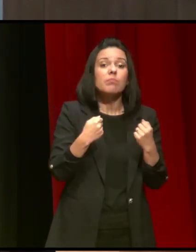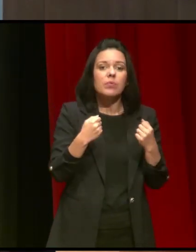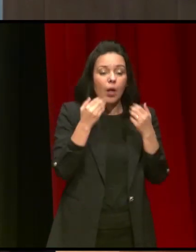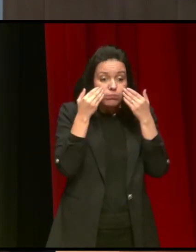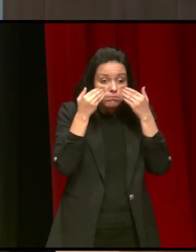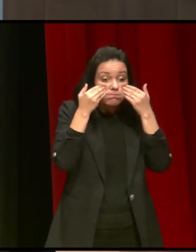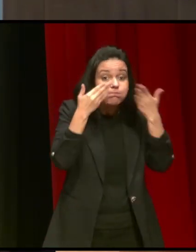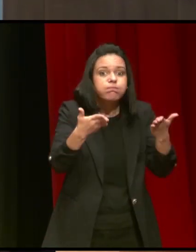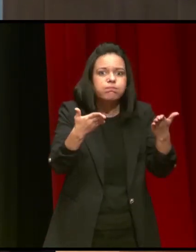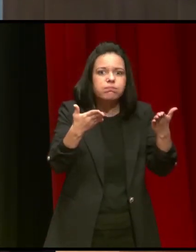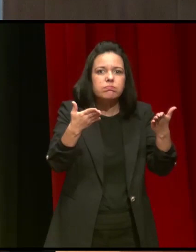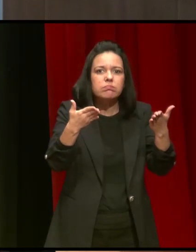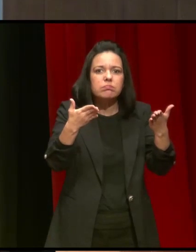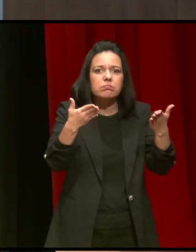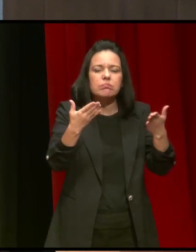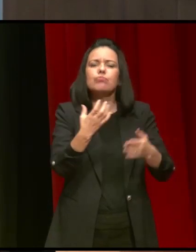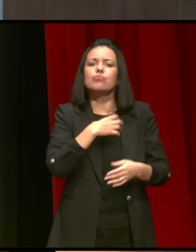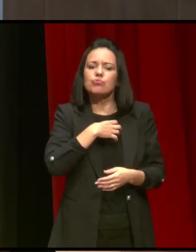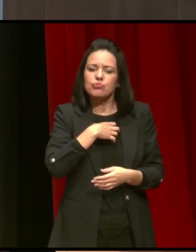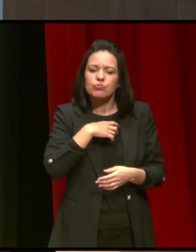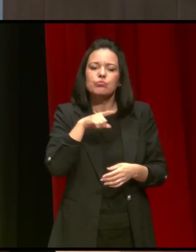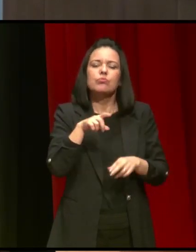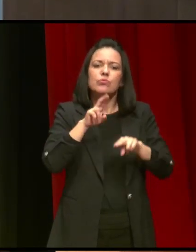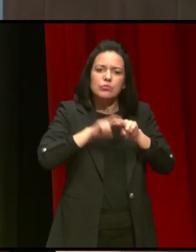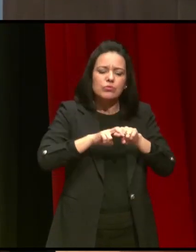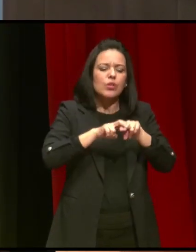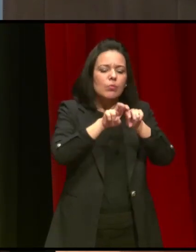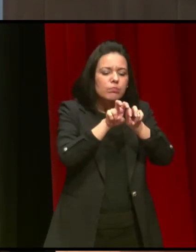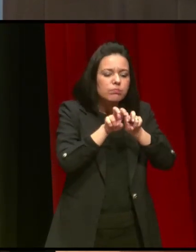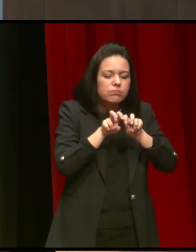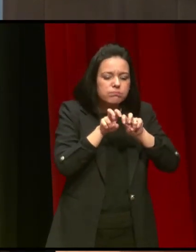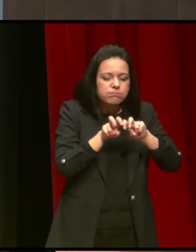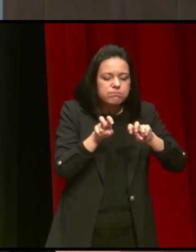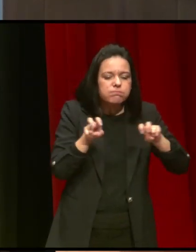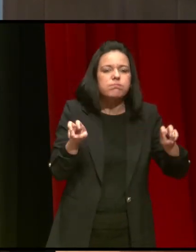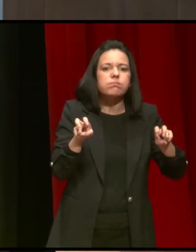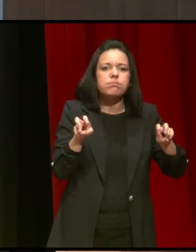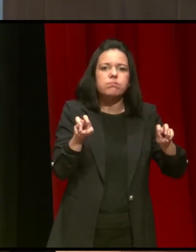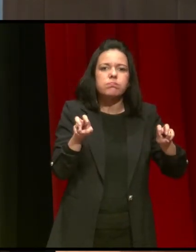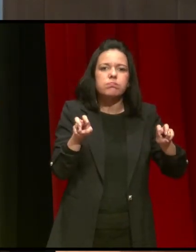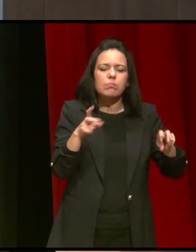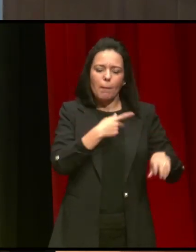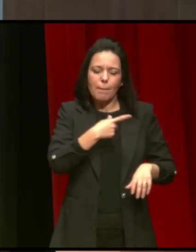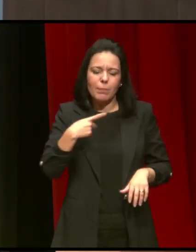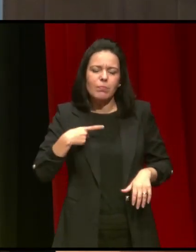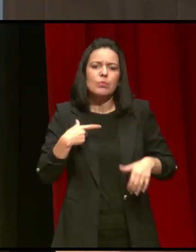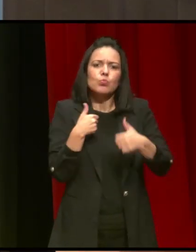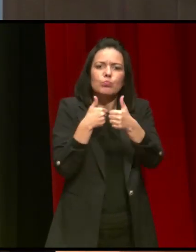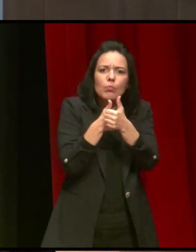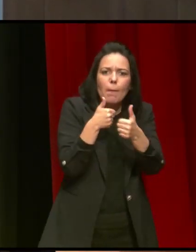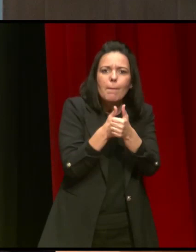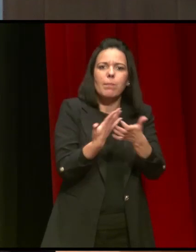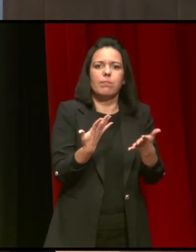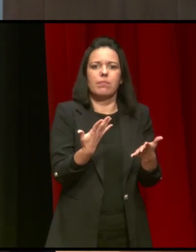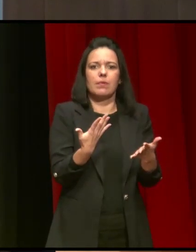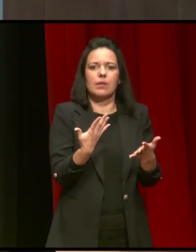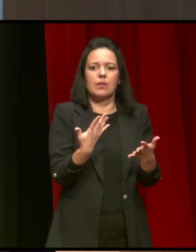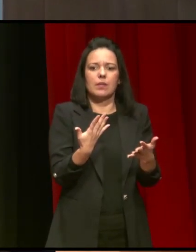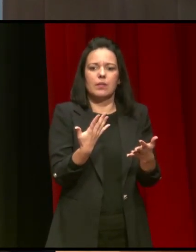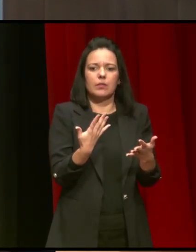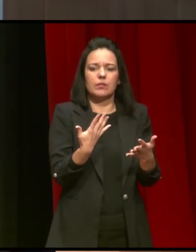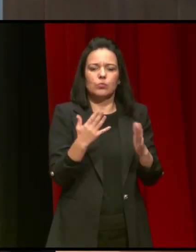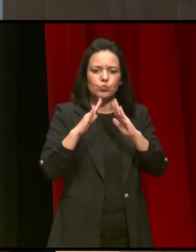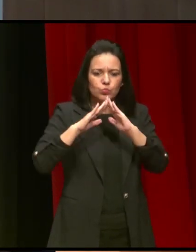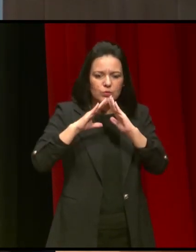frente. Tem que derrubar a parede aqui na frente. Eles têm que estar aqui na frente. Tem que estar pertinho da igreja, do pastor, do altar. Porque é aí que eles têm que